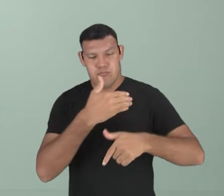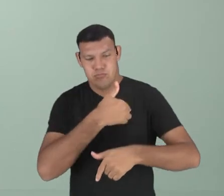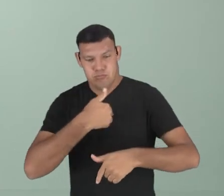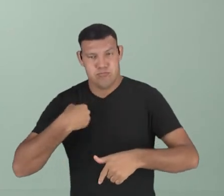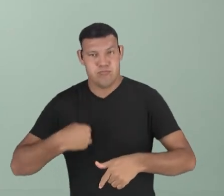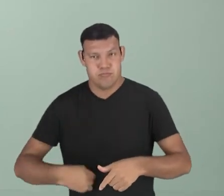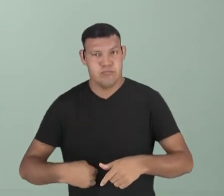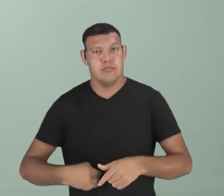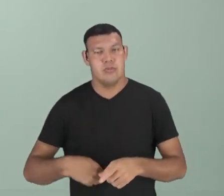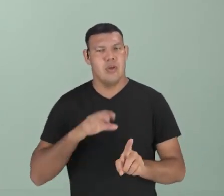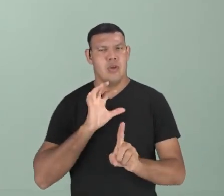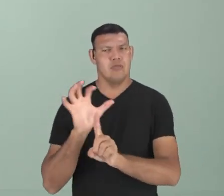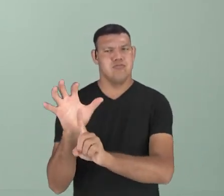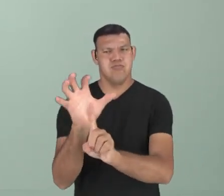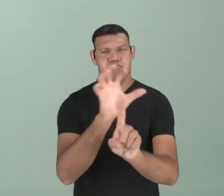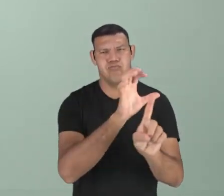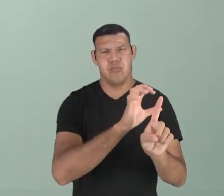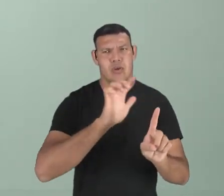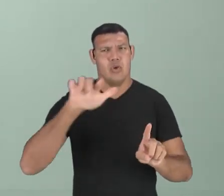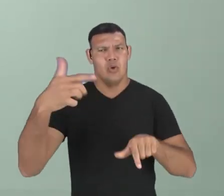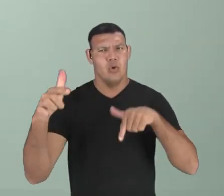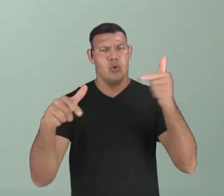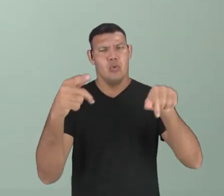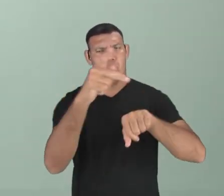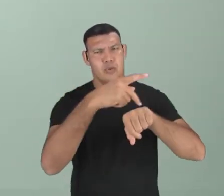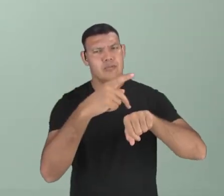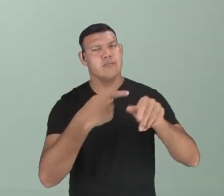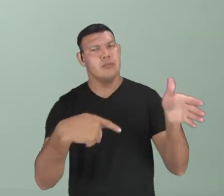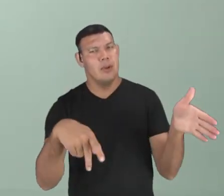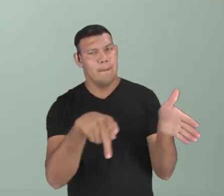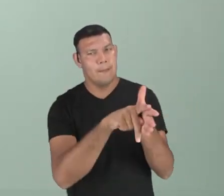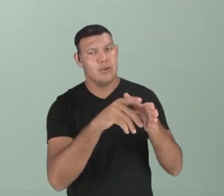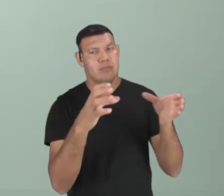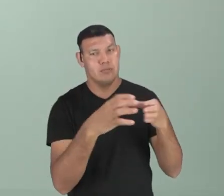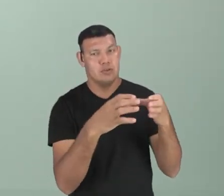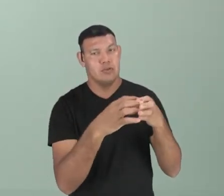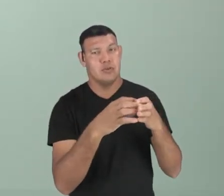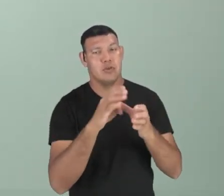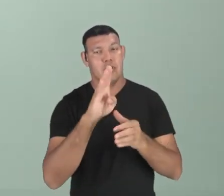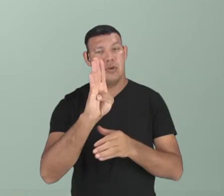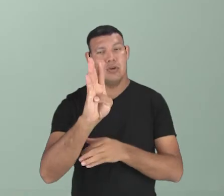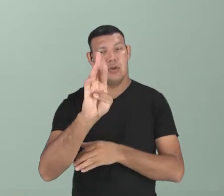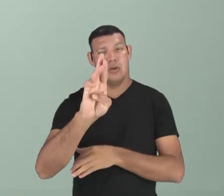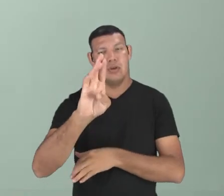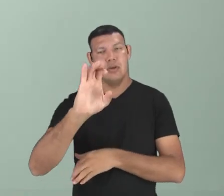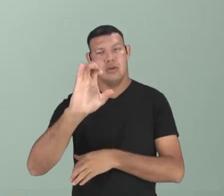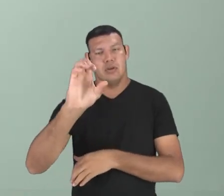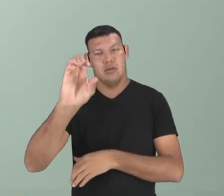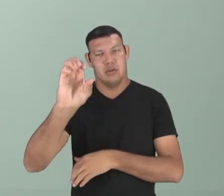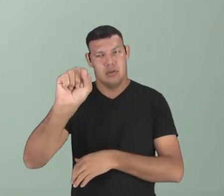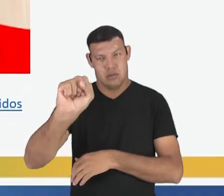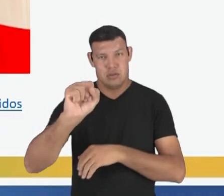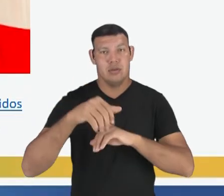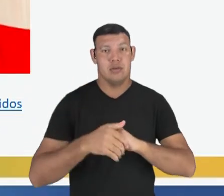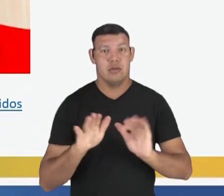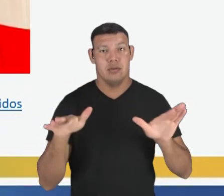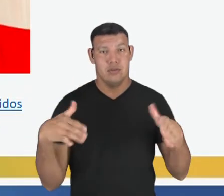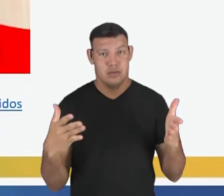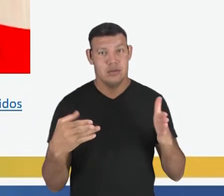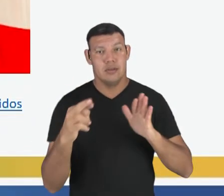demais países que pertencem ao BRICS, que todos estão imbricados ali, né? Então, essas